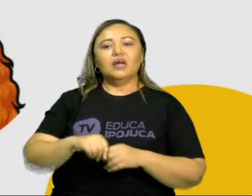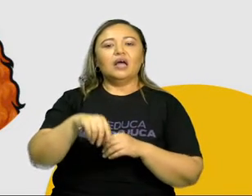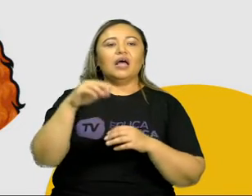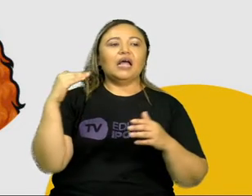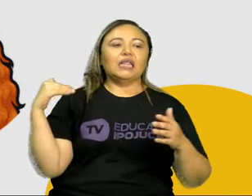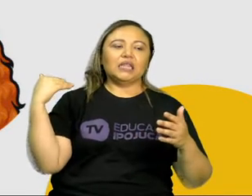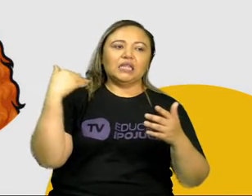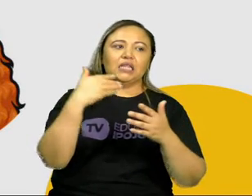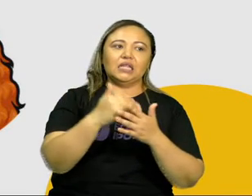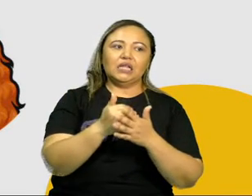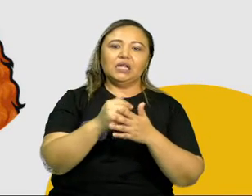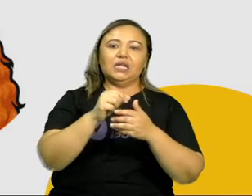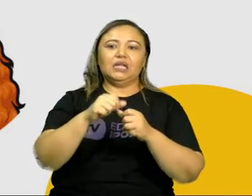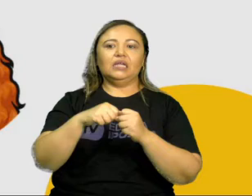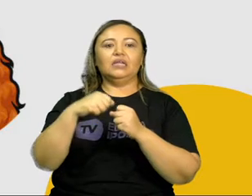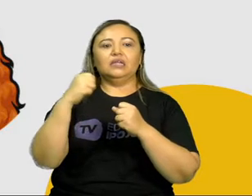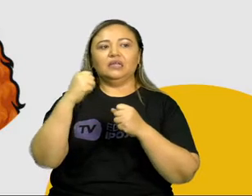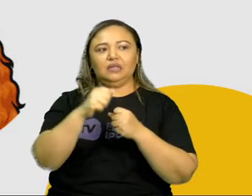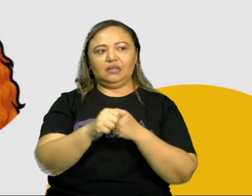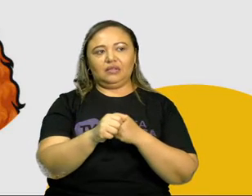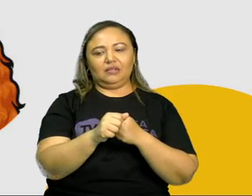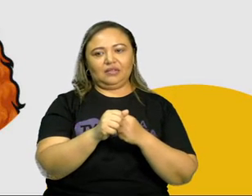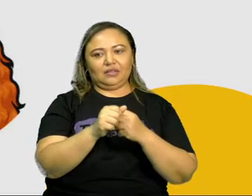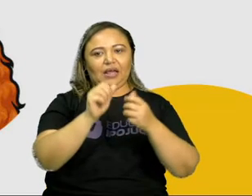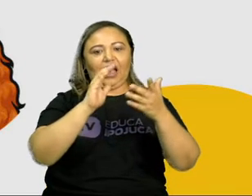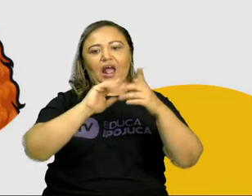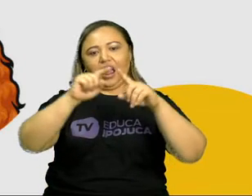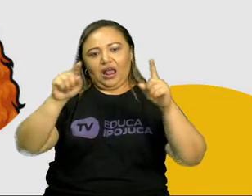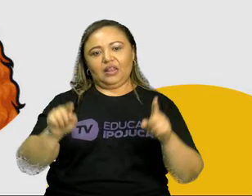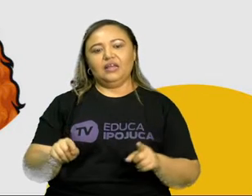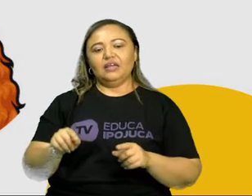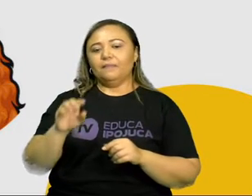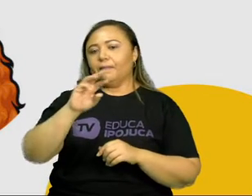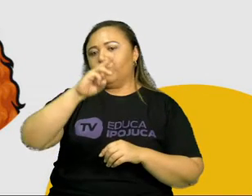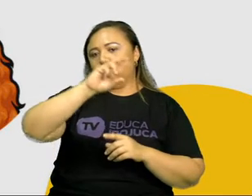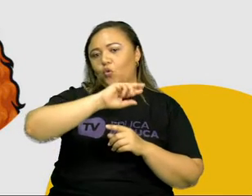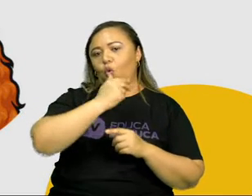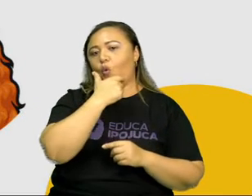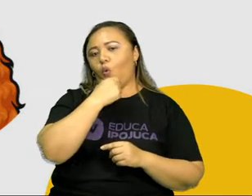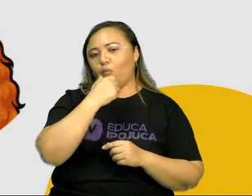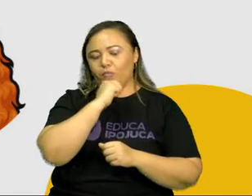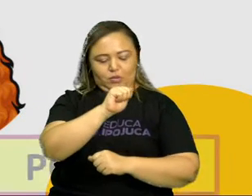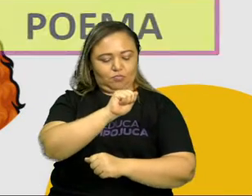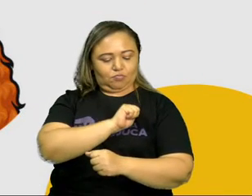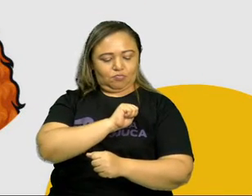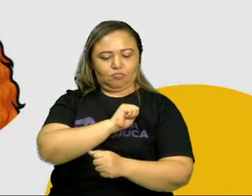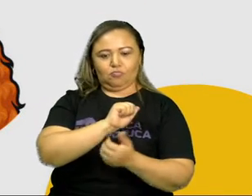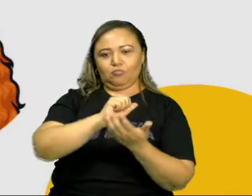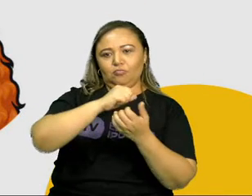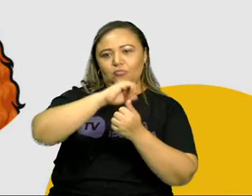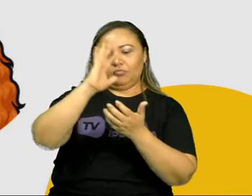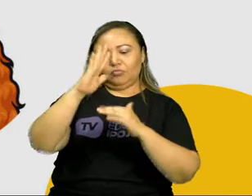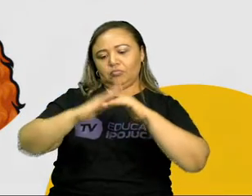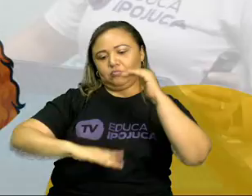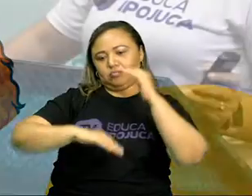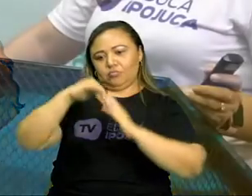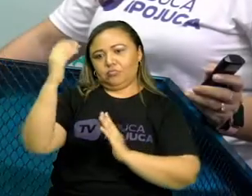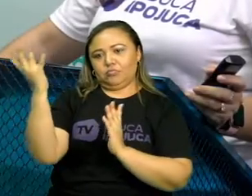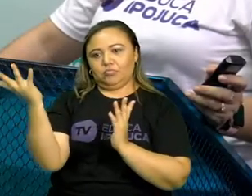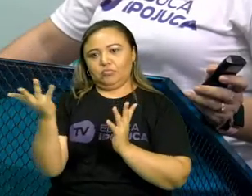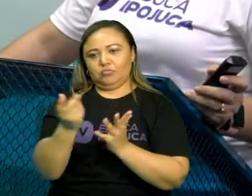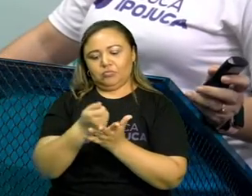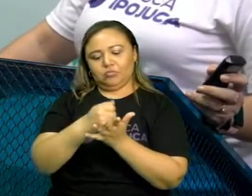a casca dourada e inútil das horas de Mário Quintana. Que lindo, não é? Claro que é